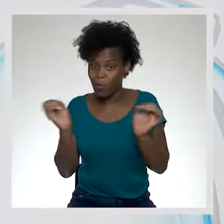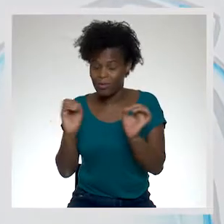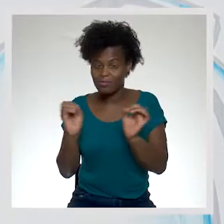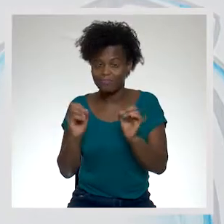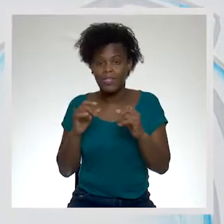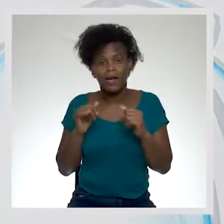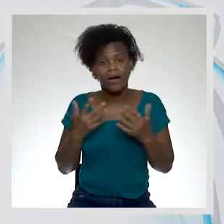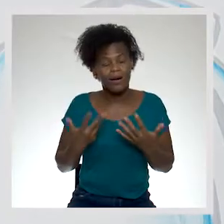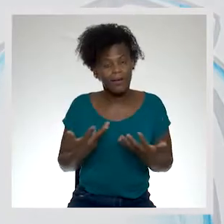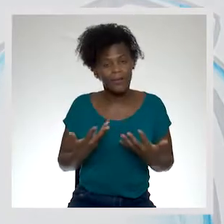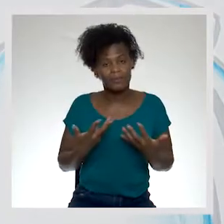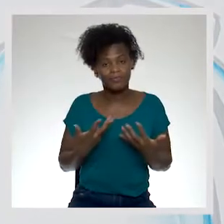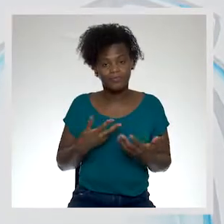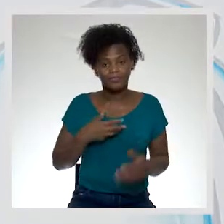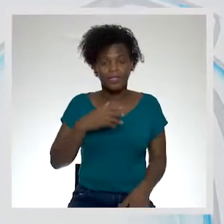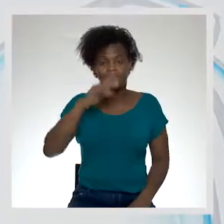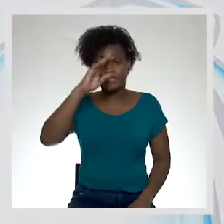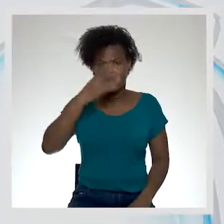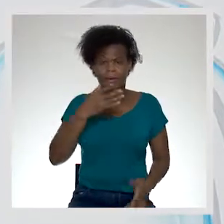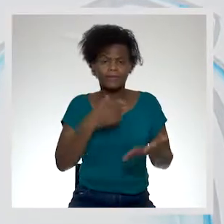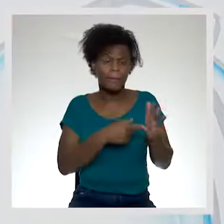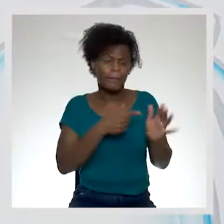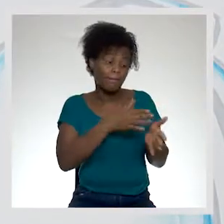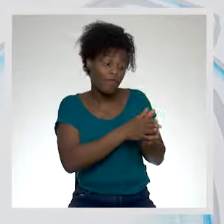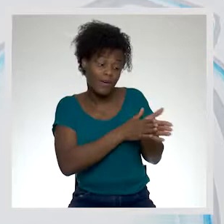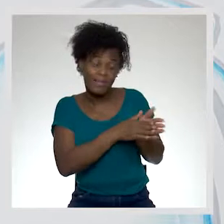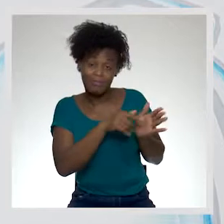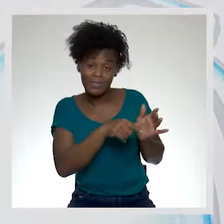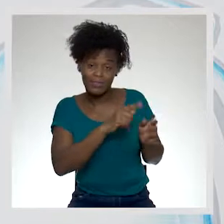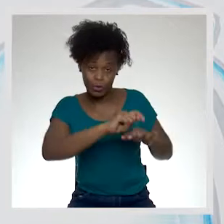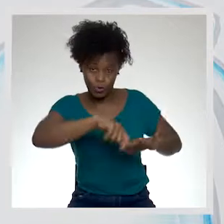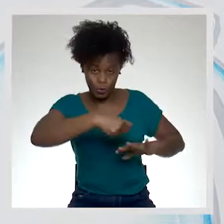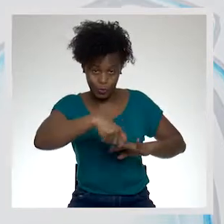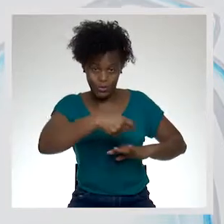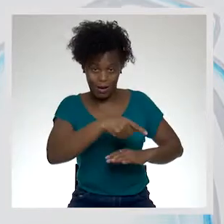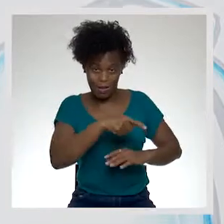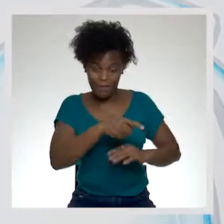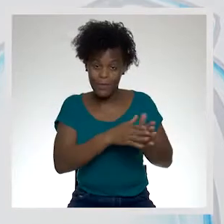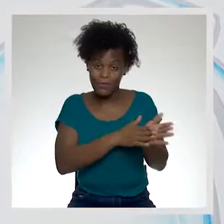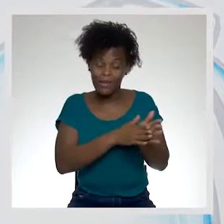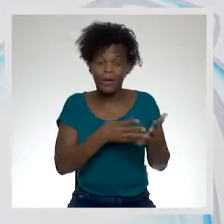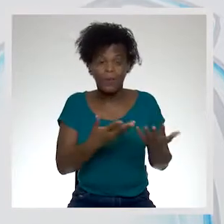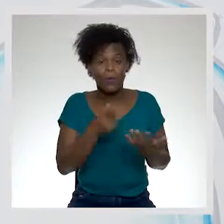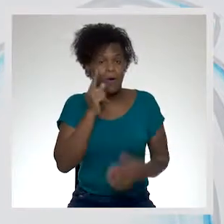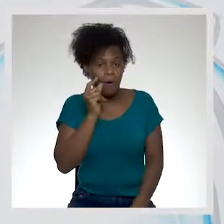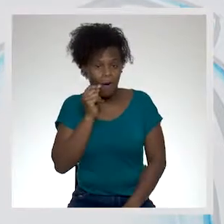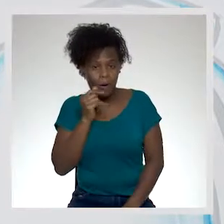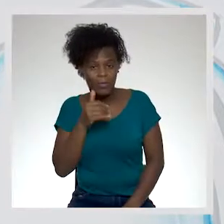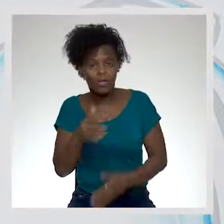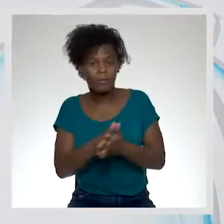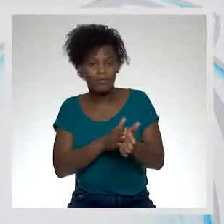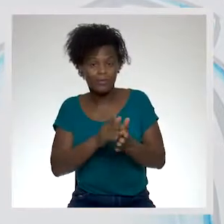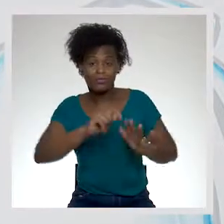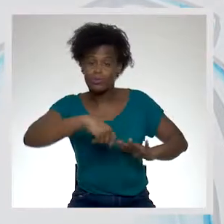em conta o aproveitamento desses recursos, o homem aproveitou esses